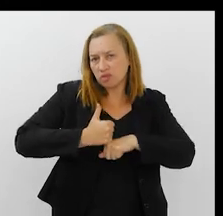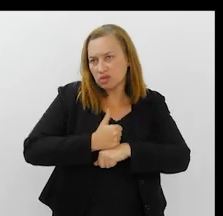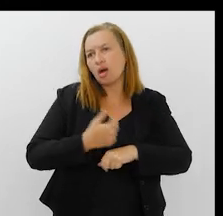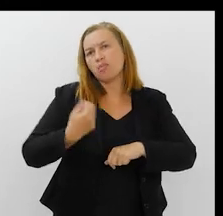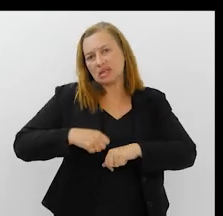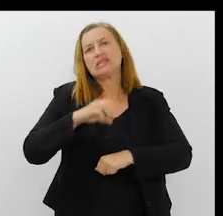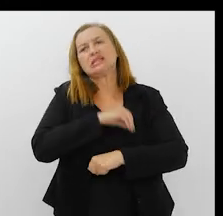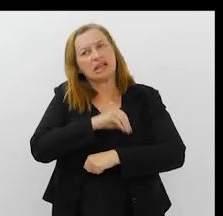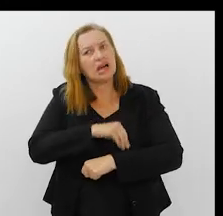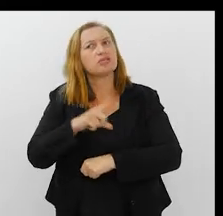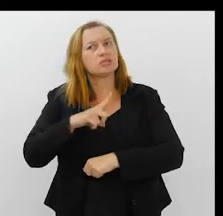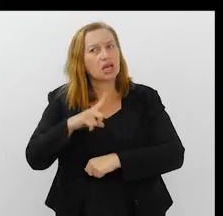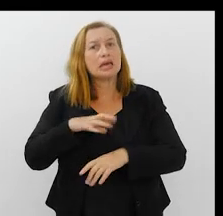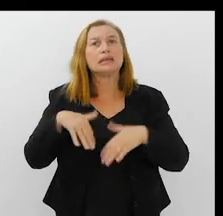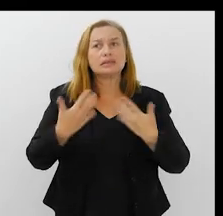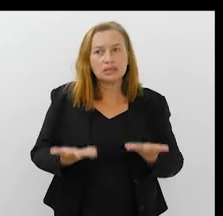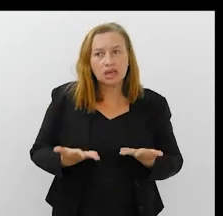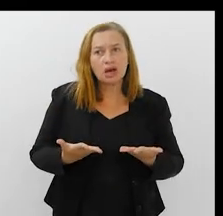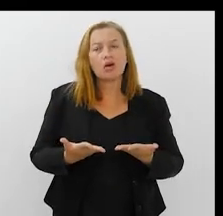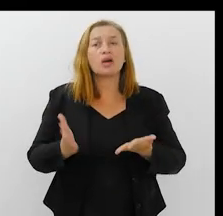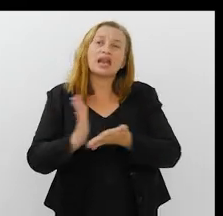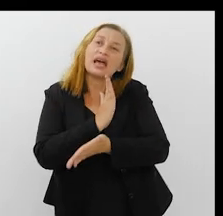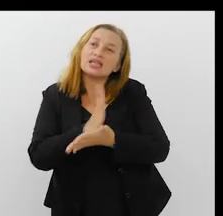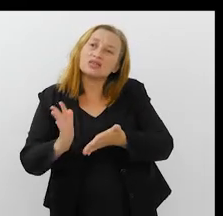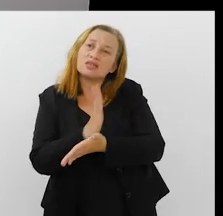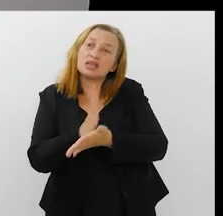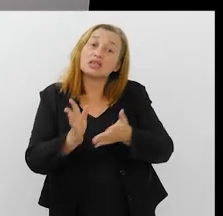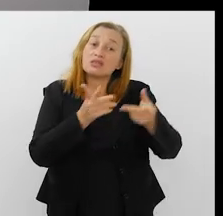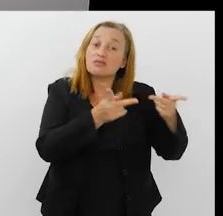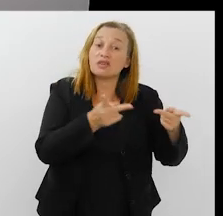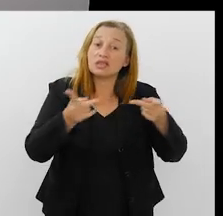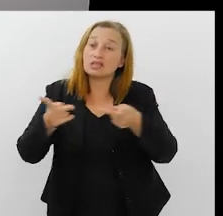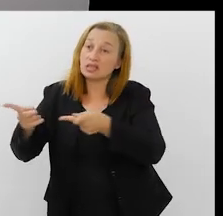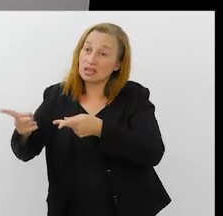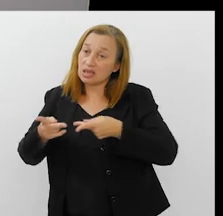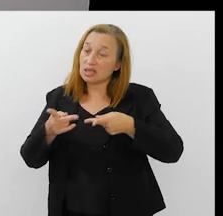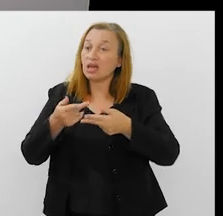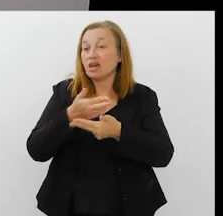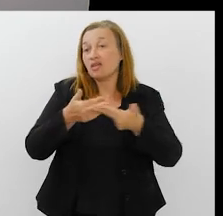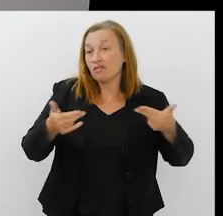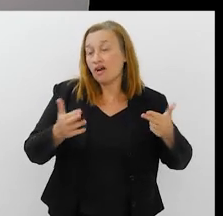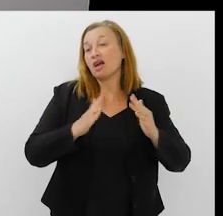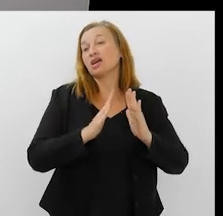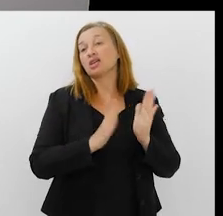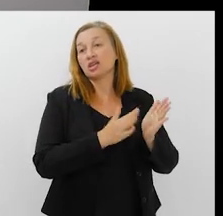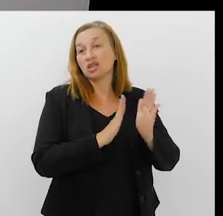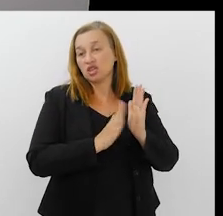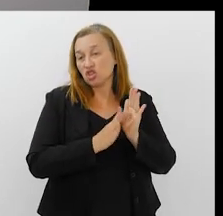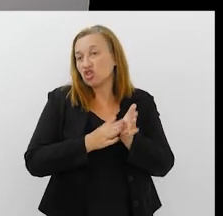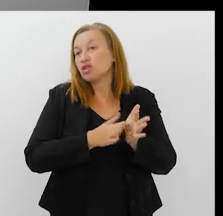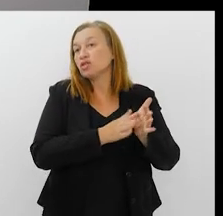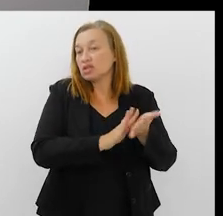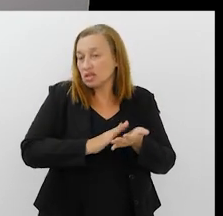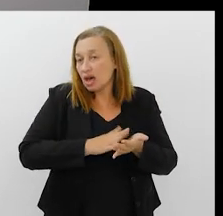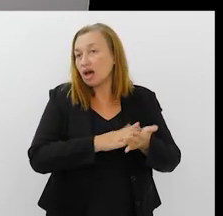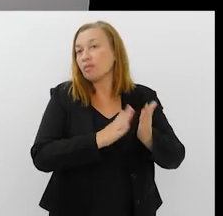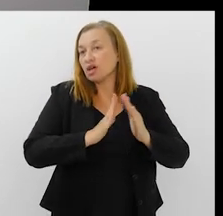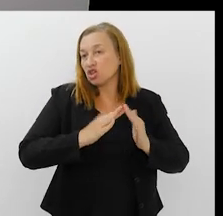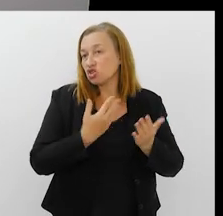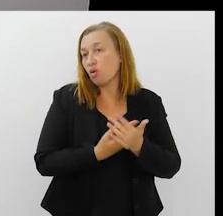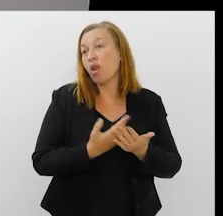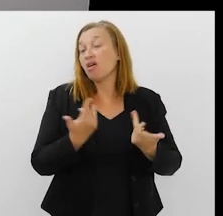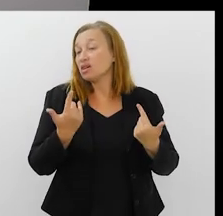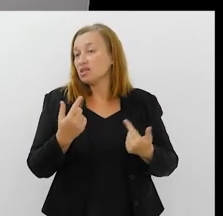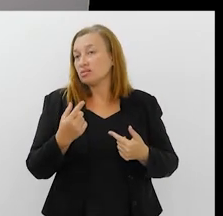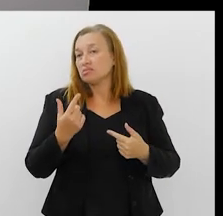o dinheiro dele, né? A proximidade. Então ele às vezes faz várias escolas, né? Você não pode exigir essa. É